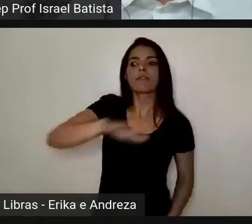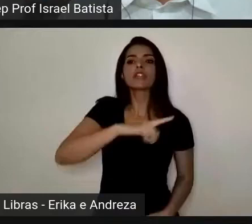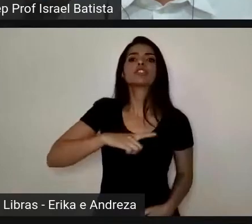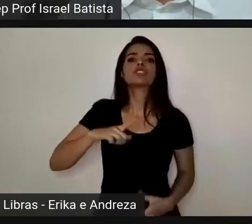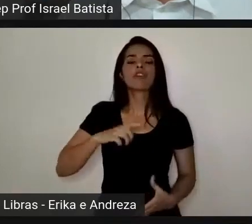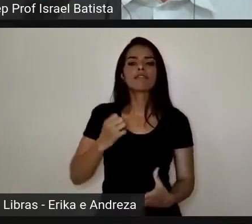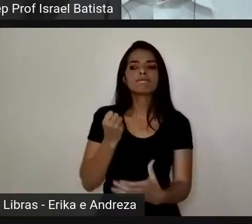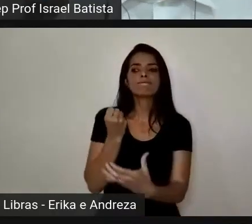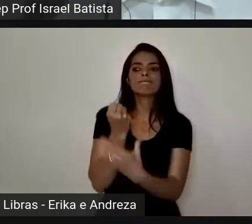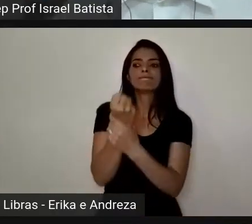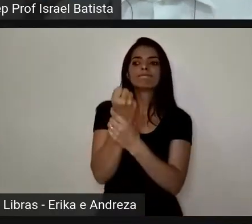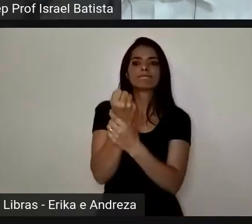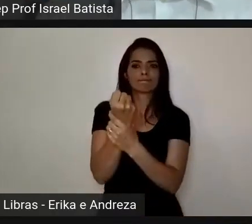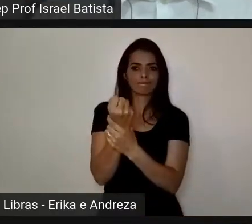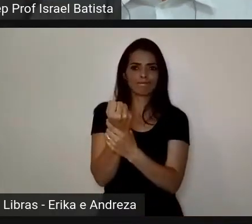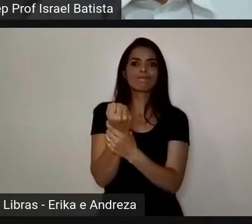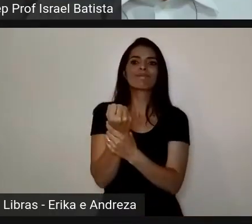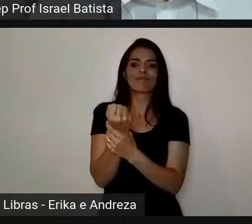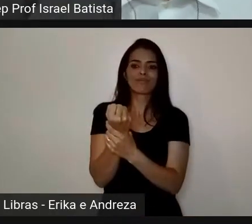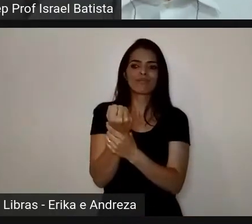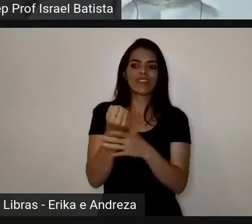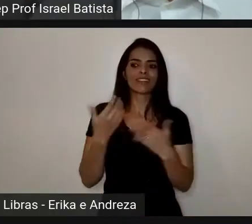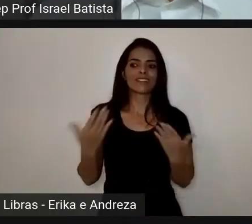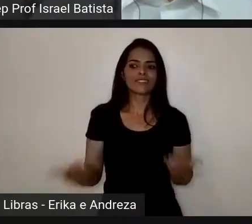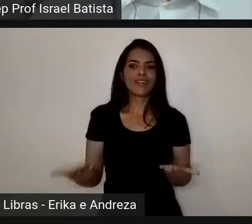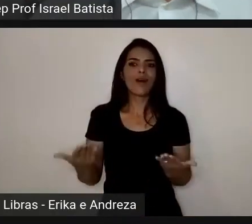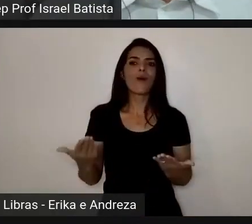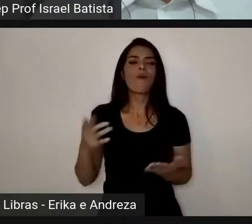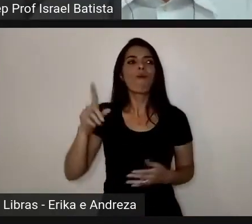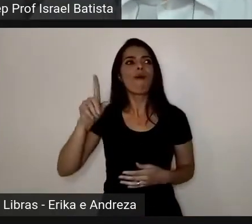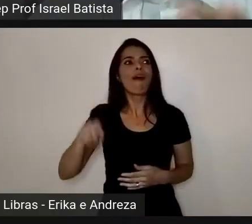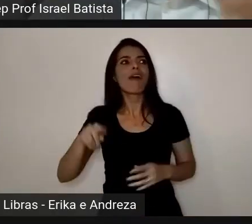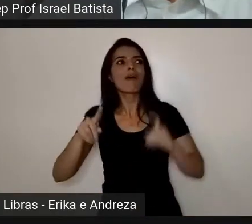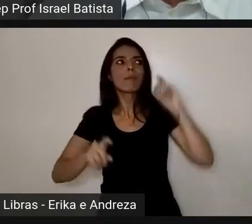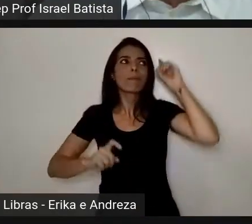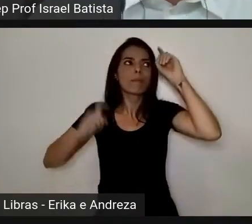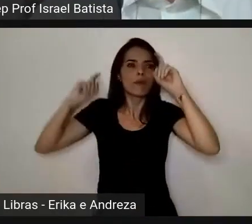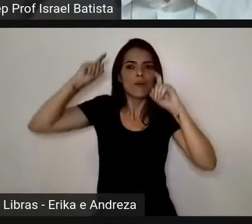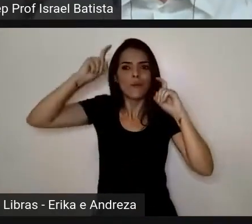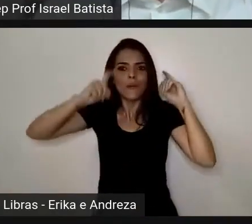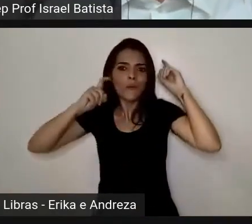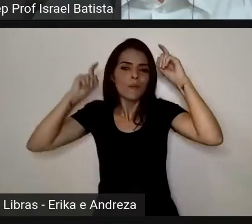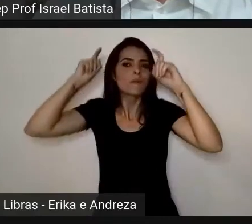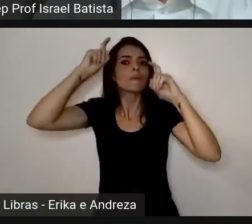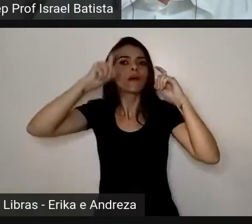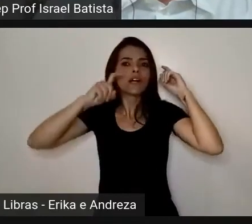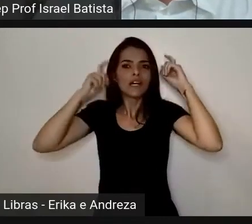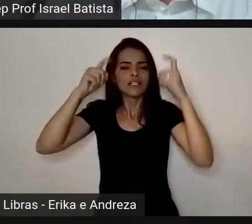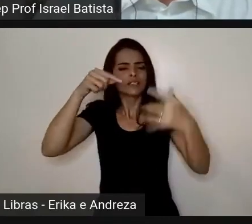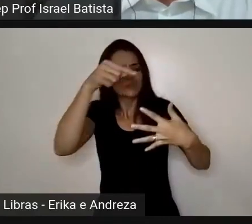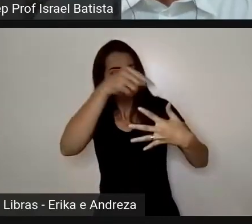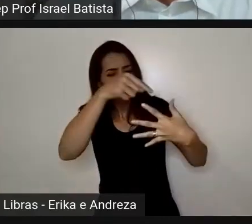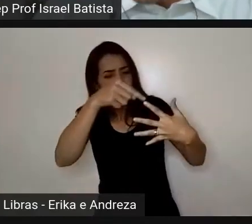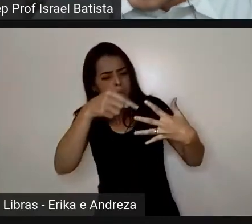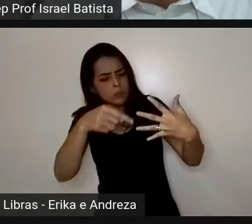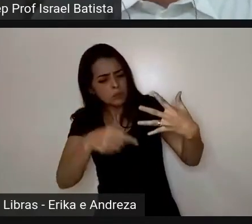estabilidade, né? Então, é muito preocupante. Vários pontos dessa PEC precisam de um olhar atento, e